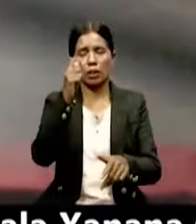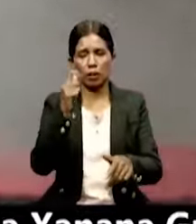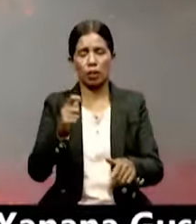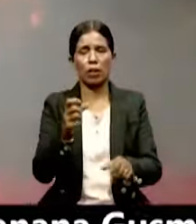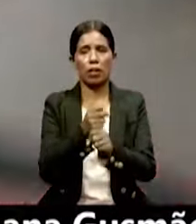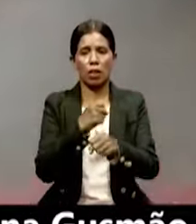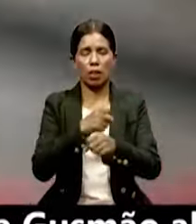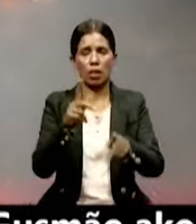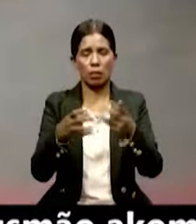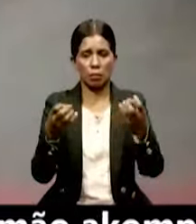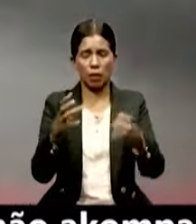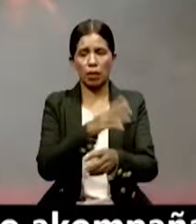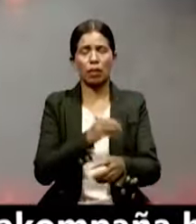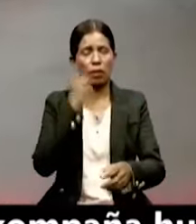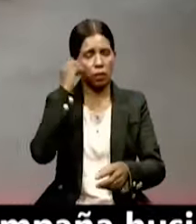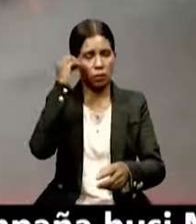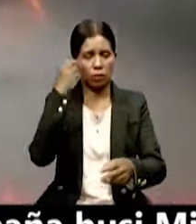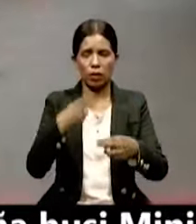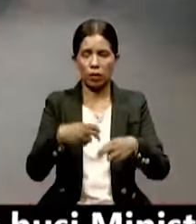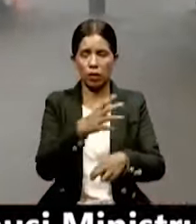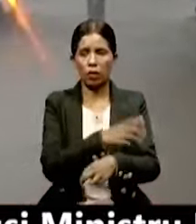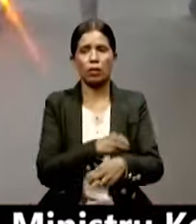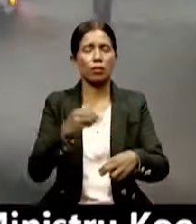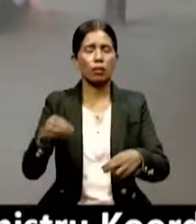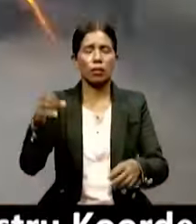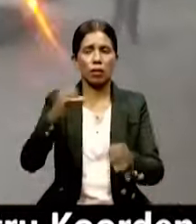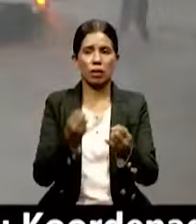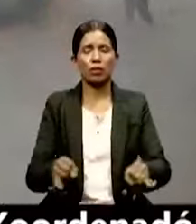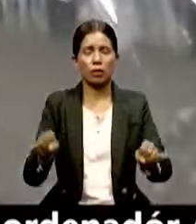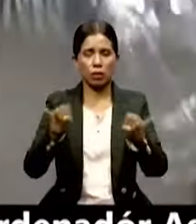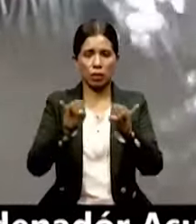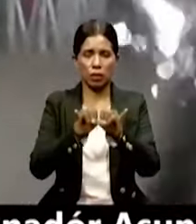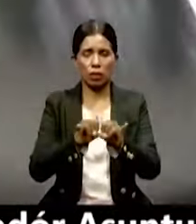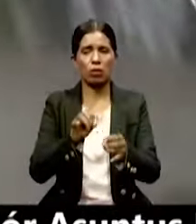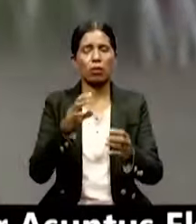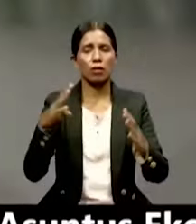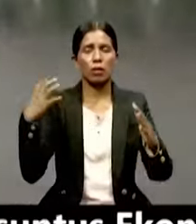resulta a comunidade Barakni uma sofre inundação, inclui instituição no estado Balo, na Belé